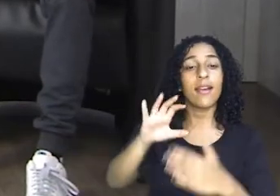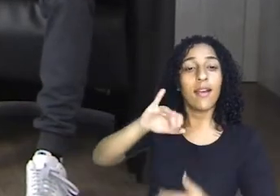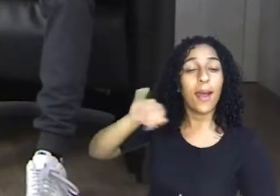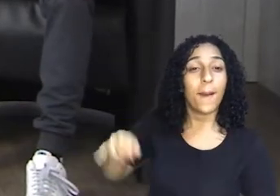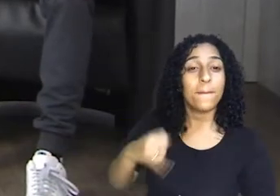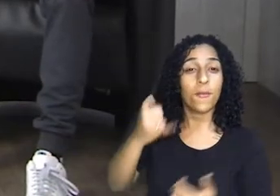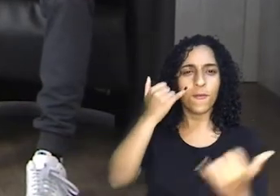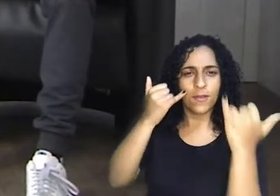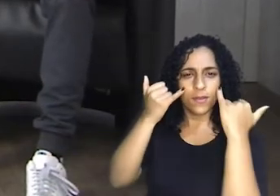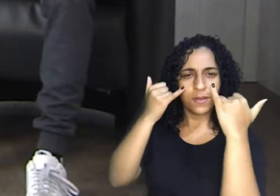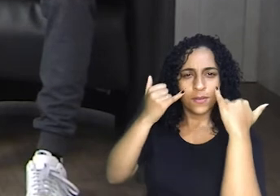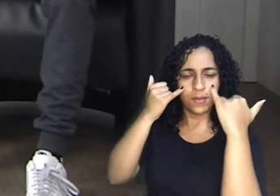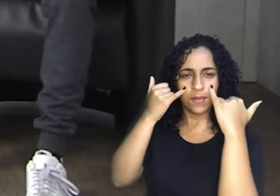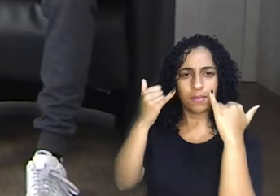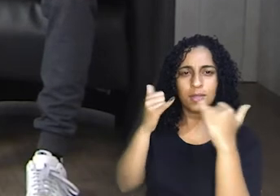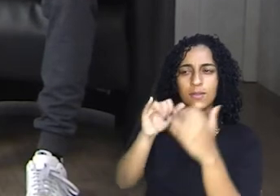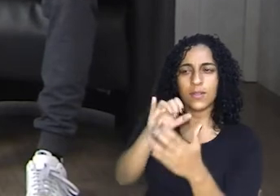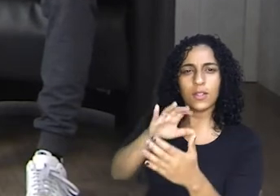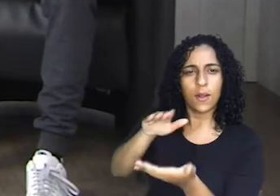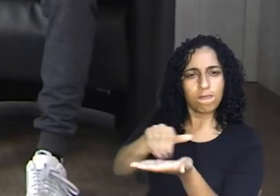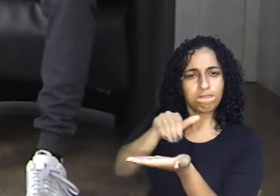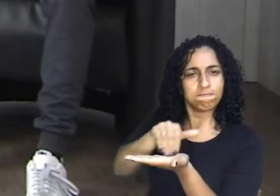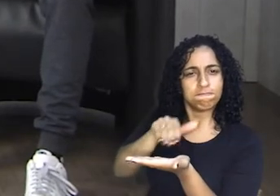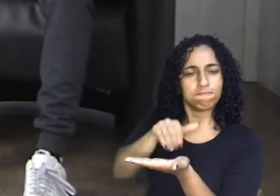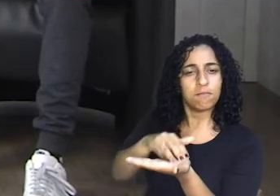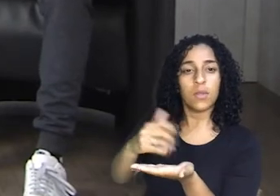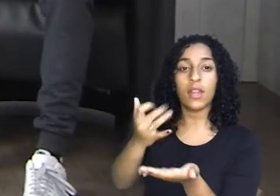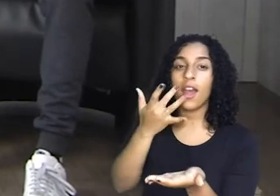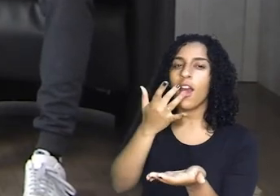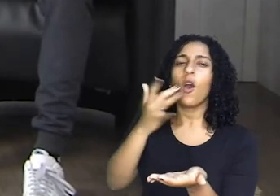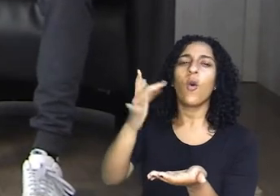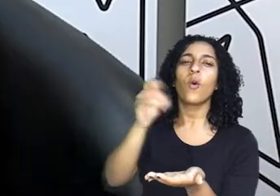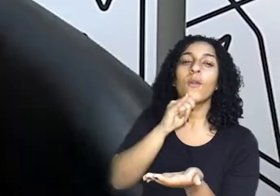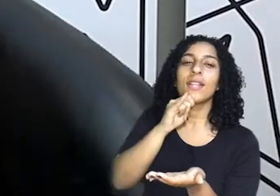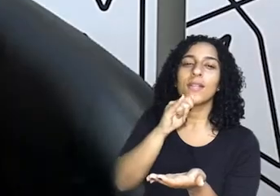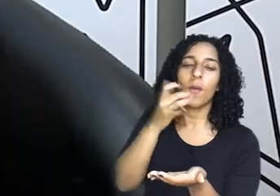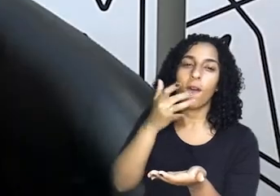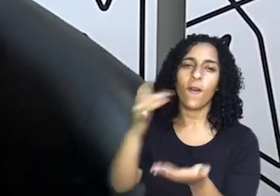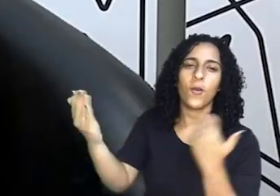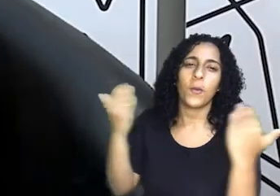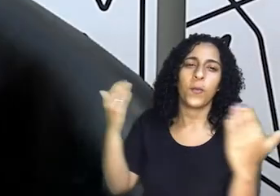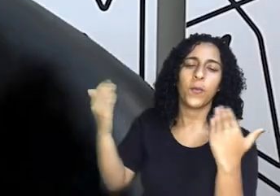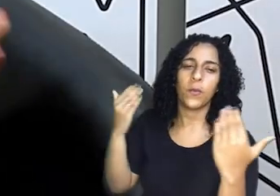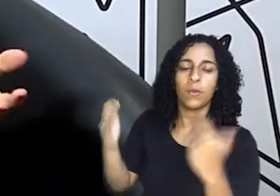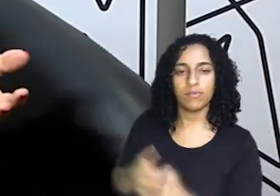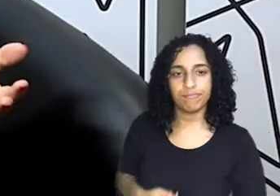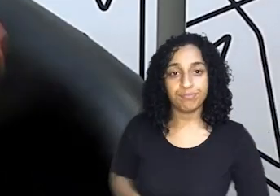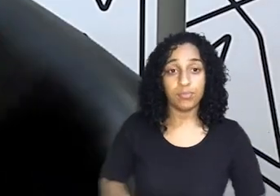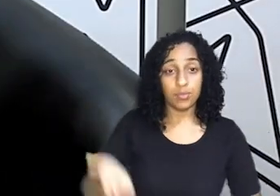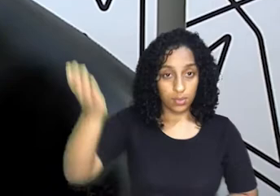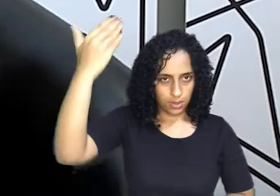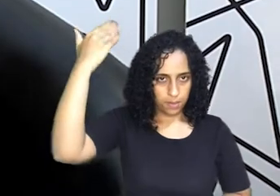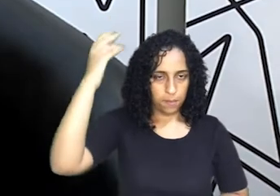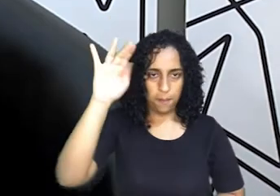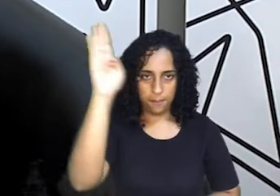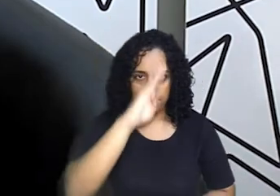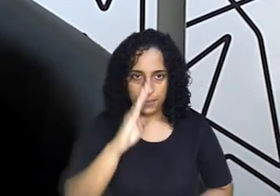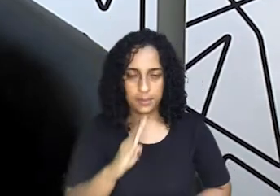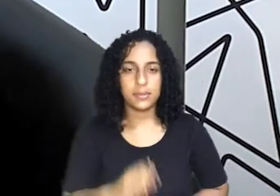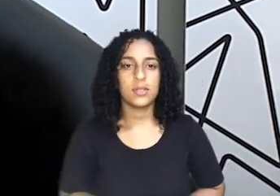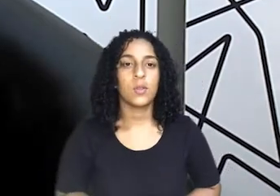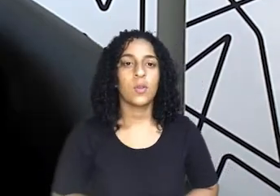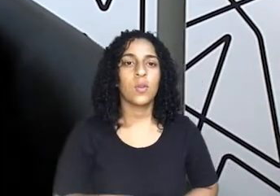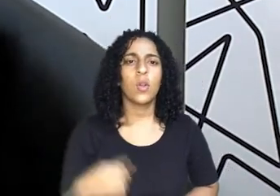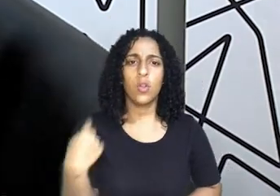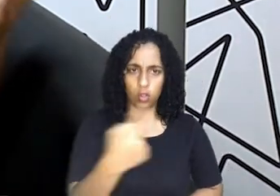isso né eu vou usar mais do que o petróleo eu vou usar o ouro em termos de Brasil quando formos colônia né é